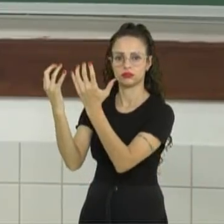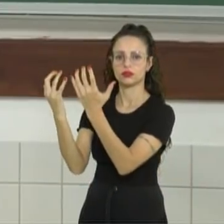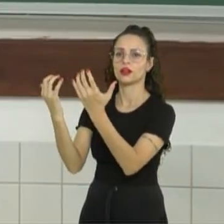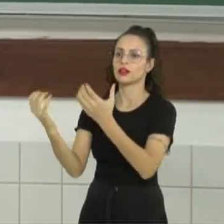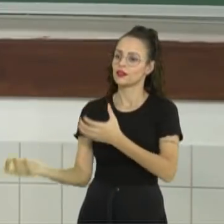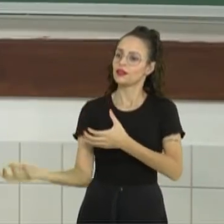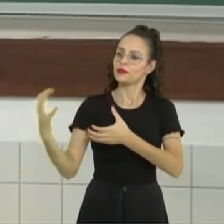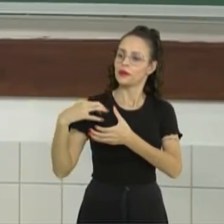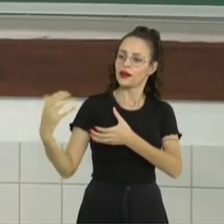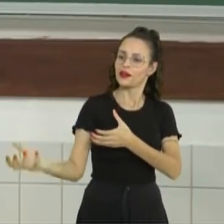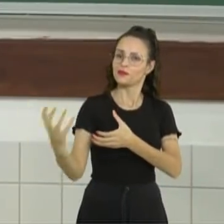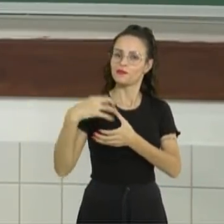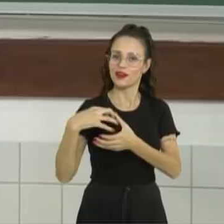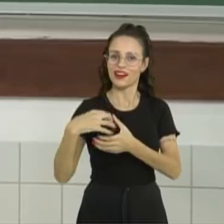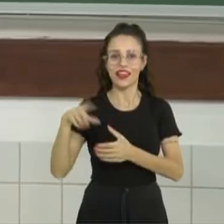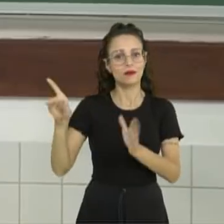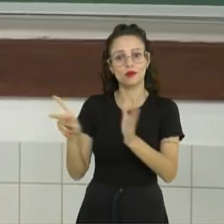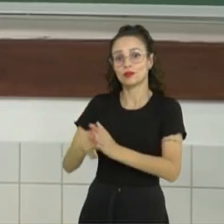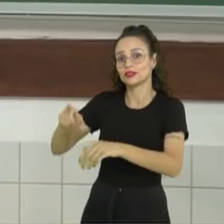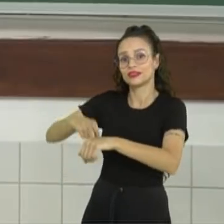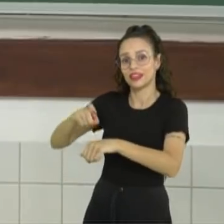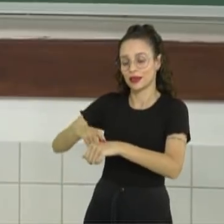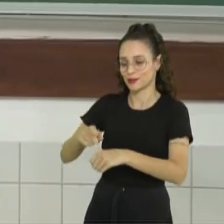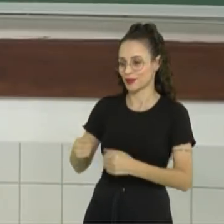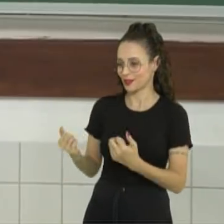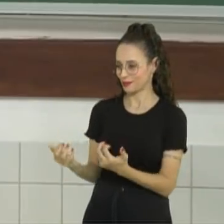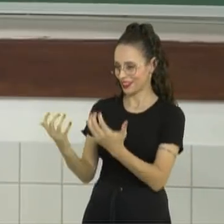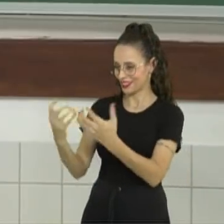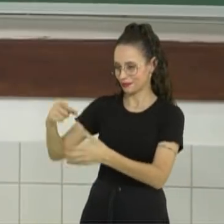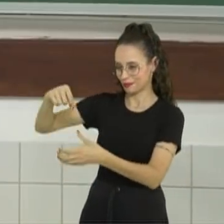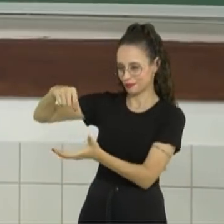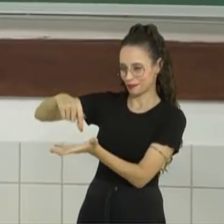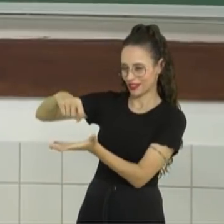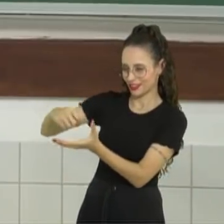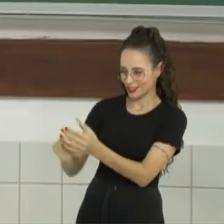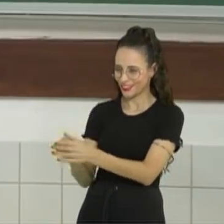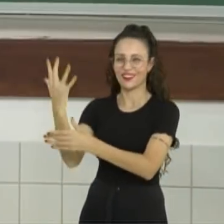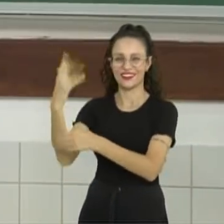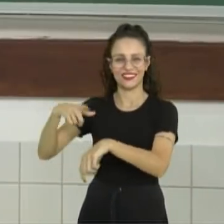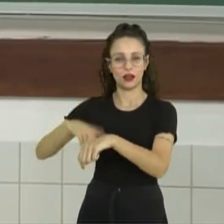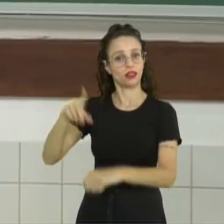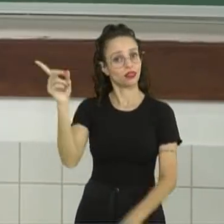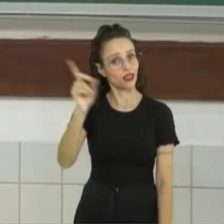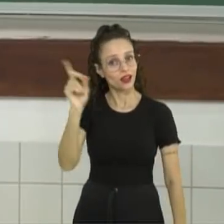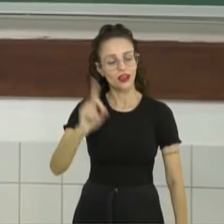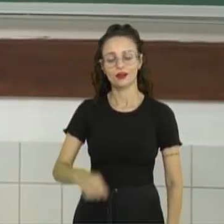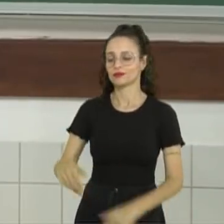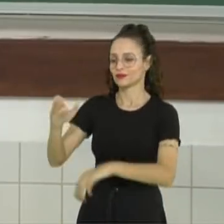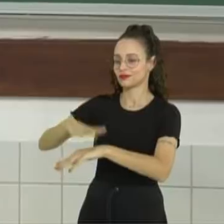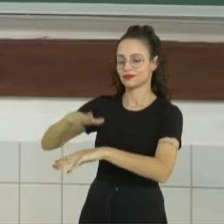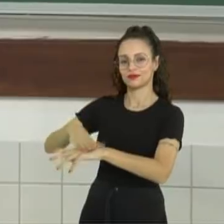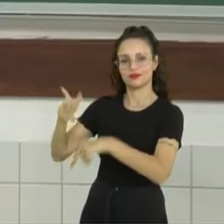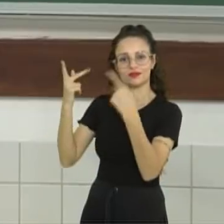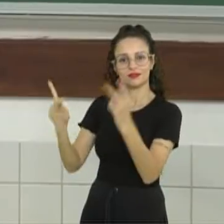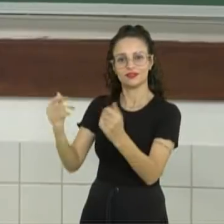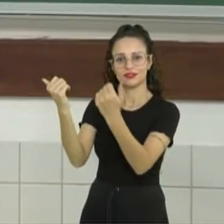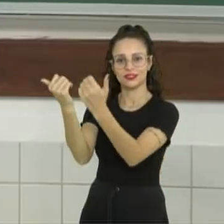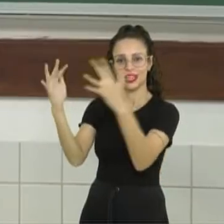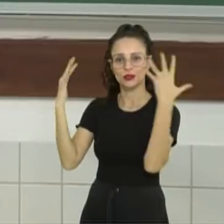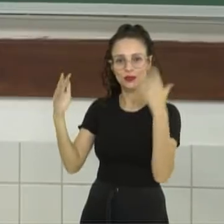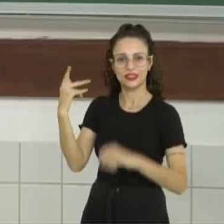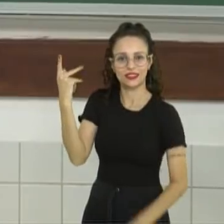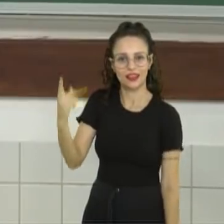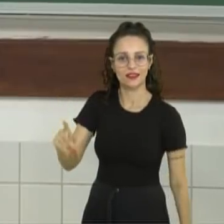da natureza. Você não vai, plantou, no outro dia você já colheu. Não é uma máquina. É o tempo da natureza. A natureza precisa de um